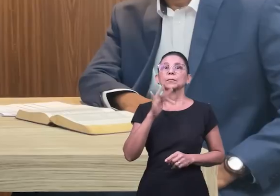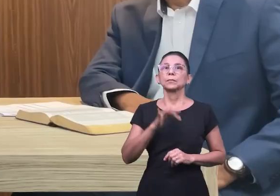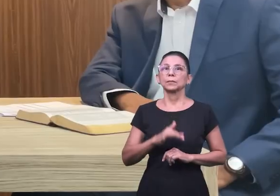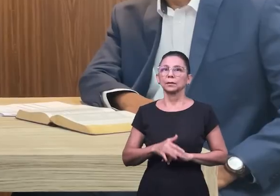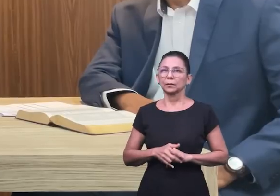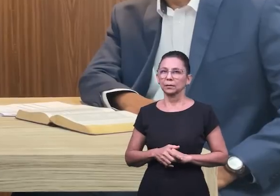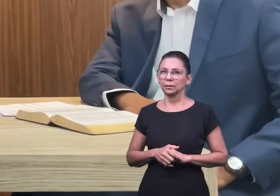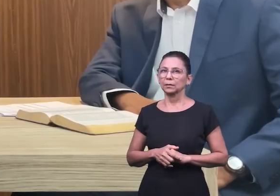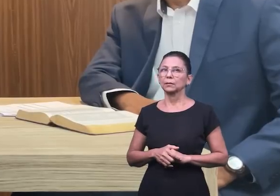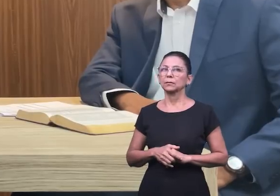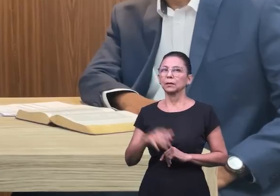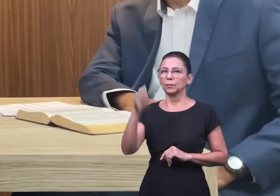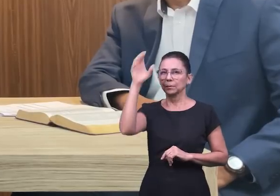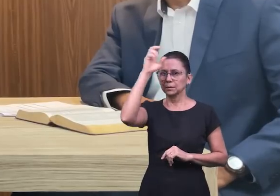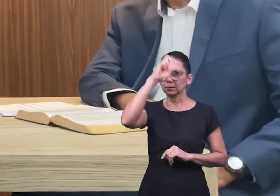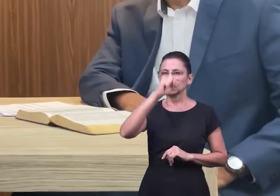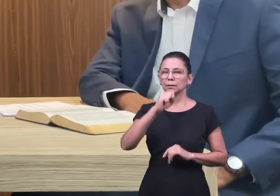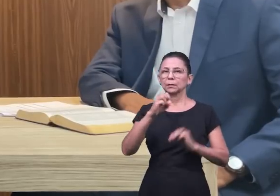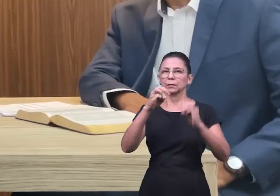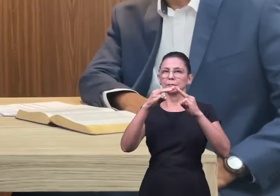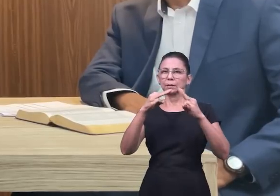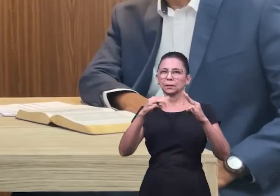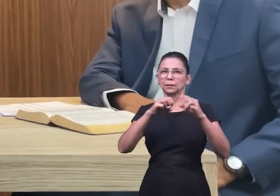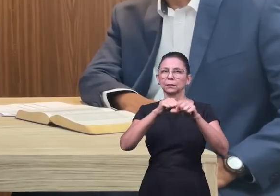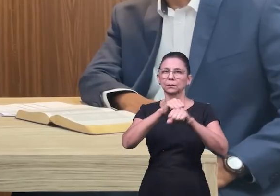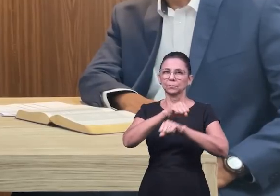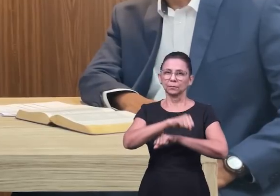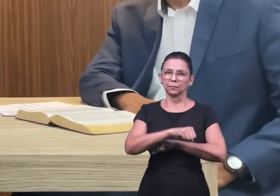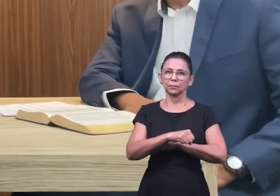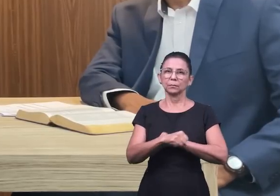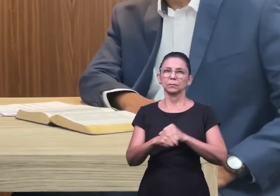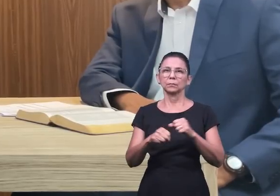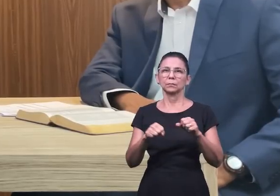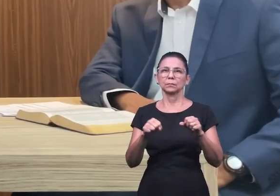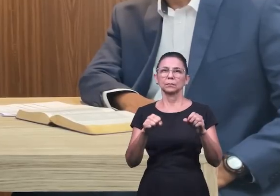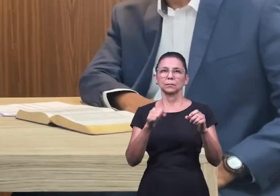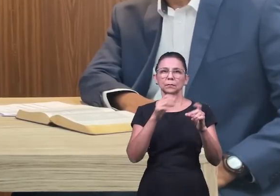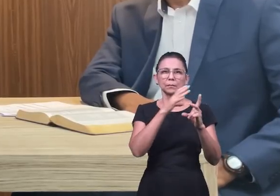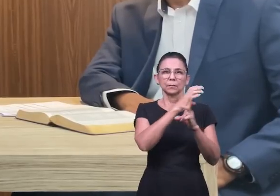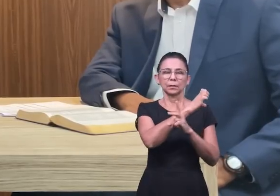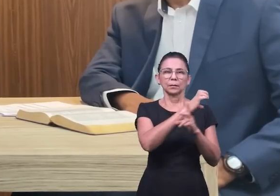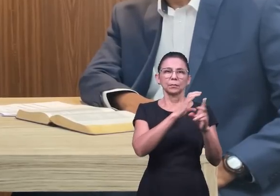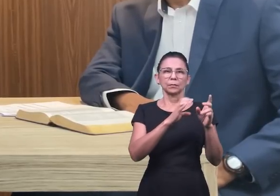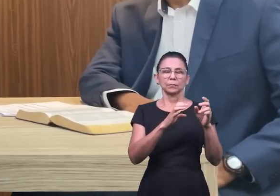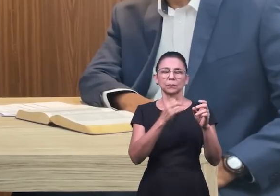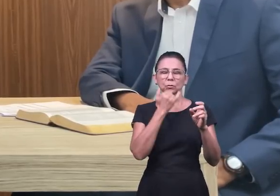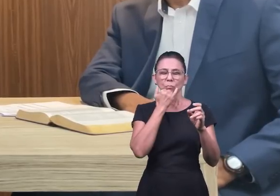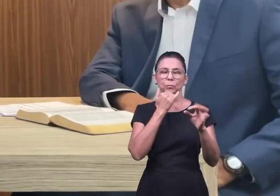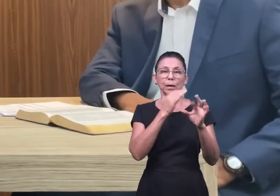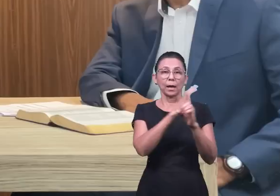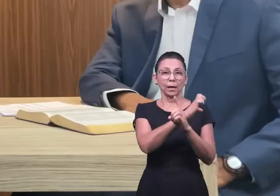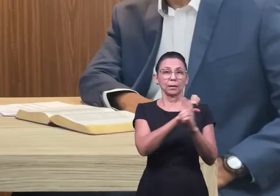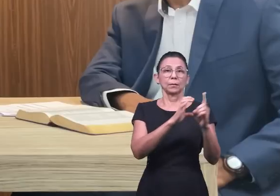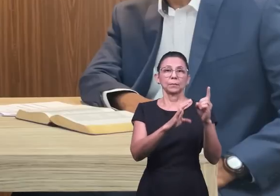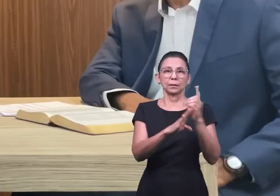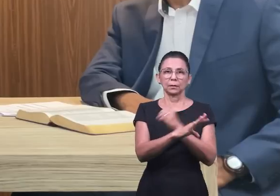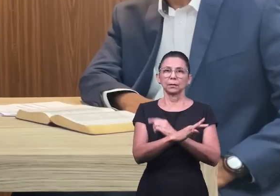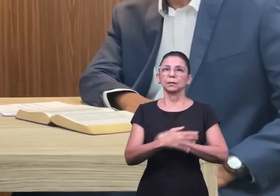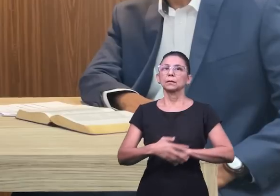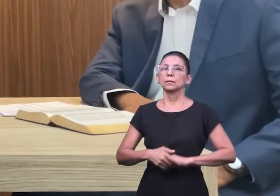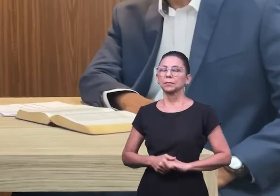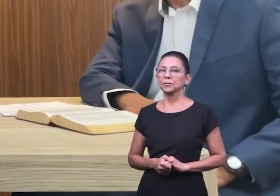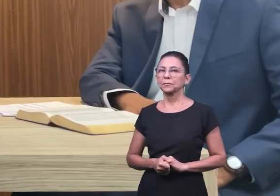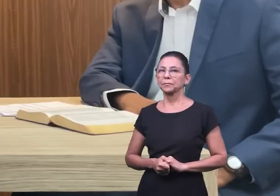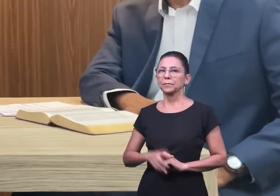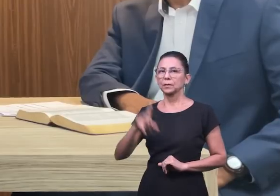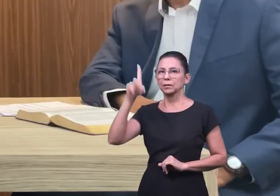de noturno, noite, nós estamos falando de um momento profético, Sim. que é o tempo do breve, como nós aprendemos no